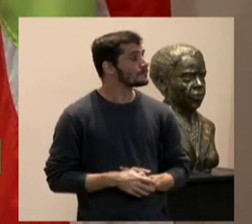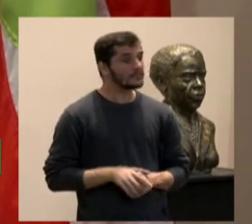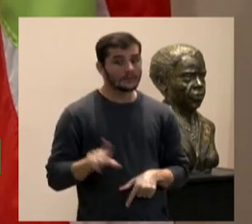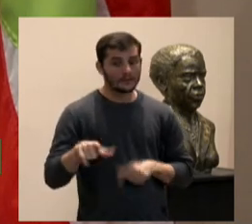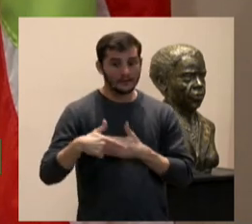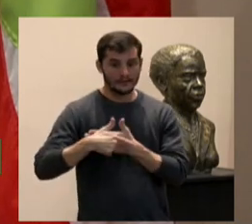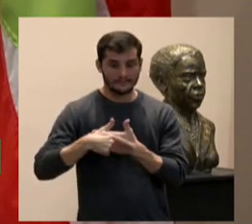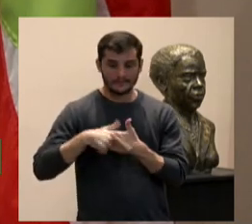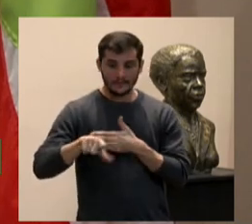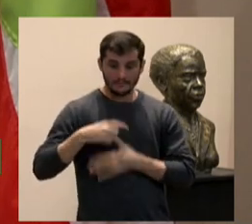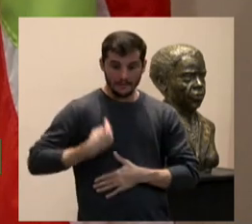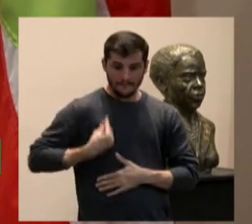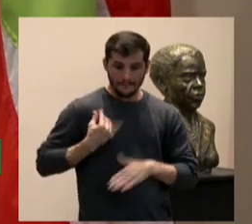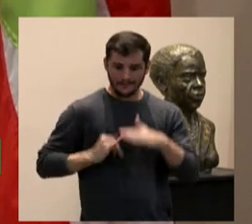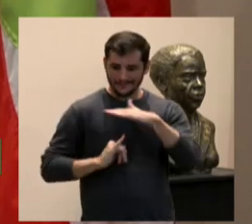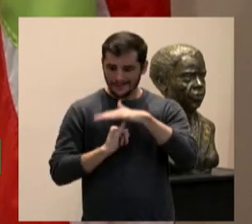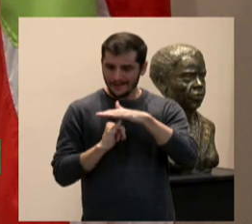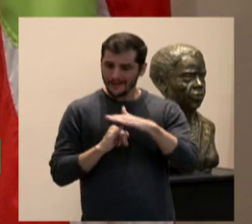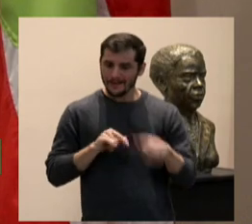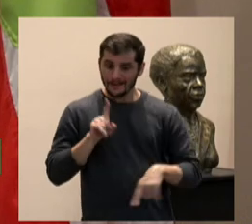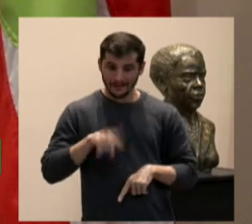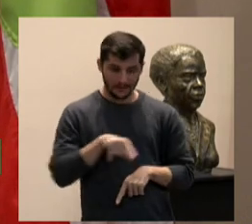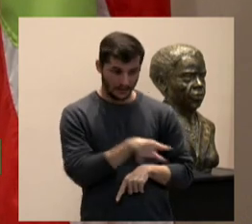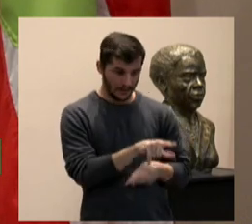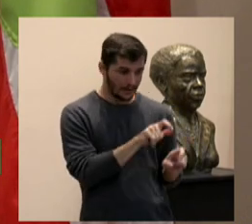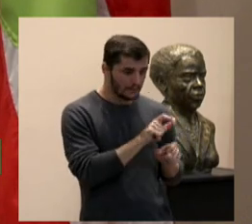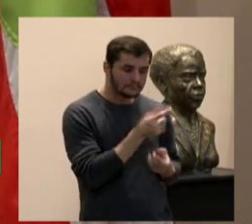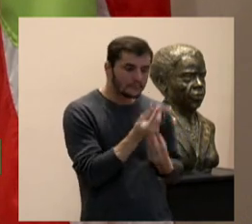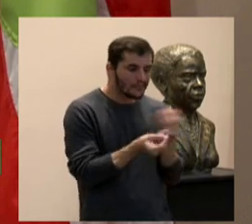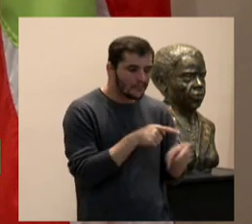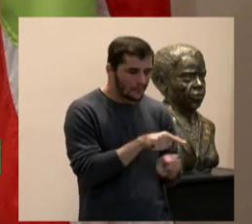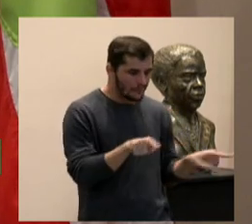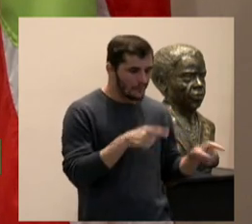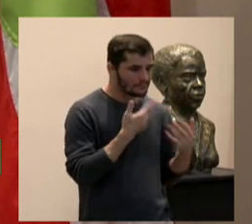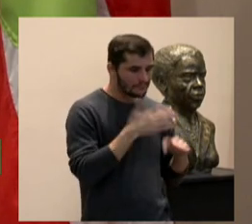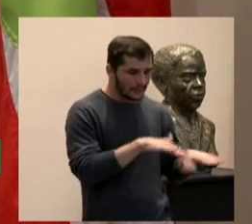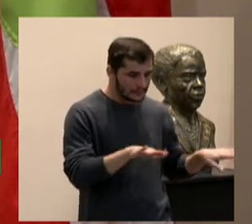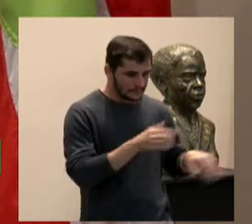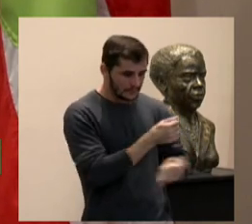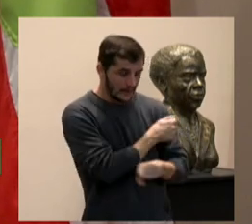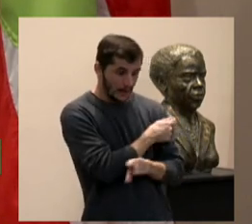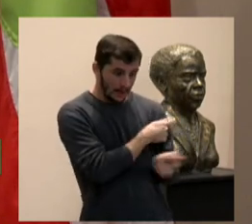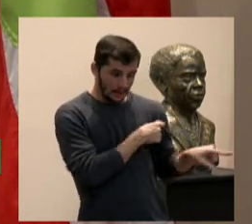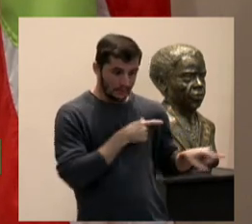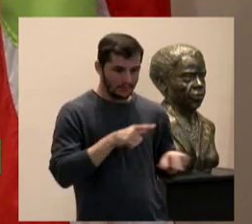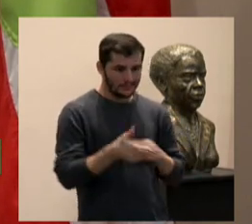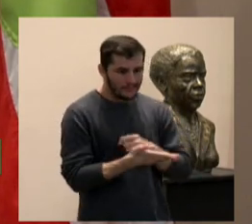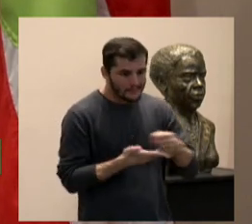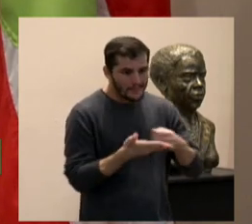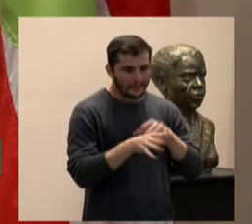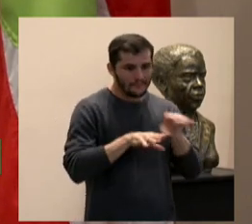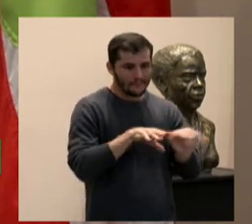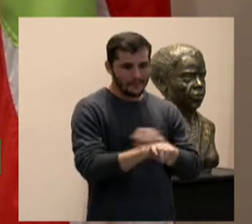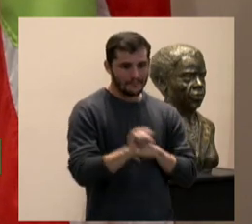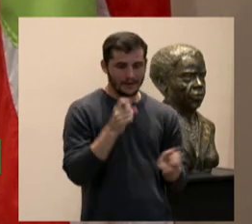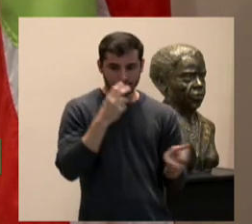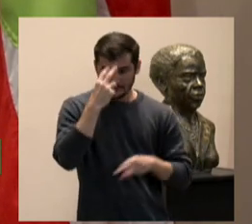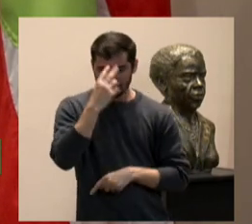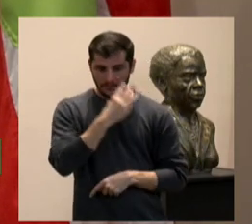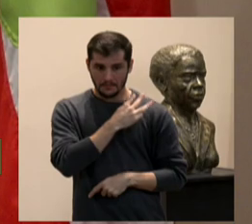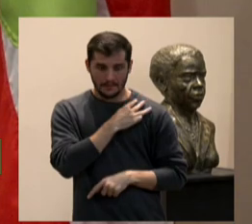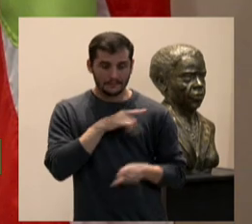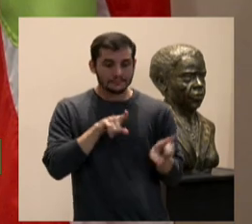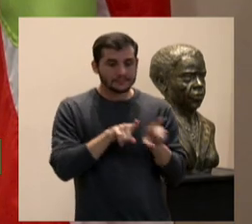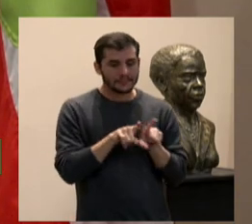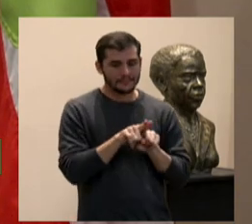papel, né, dos institutos federais na formação de base, na educação do ensino médio, é fundamental